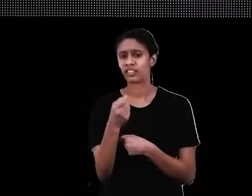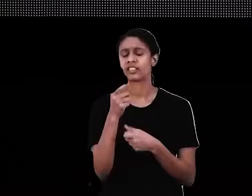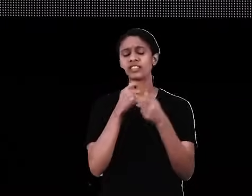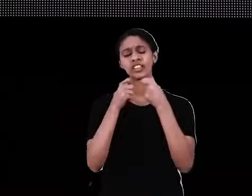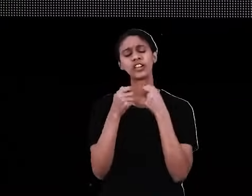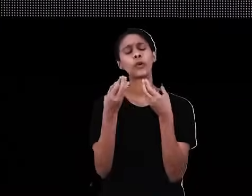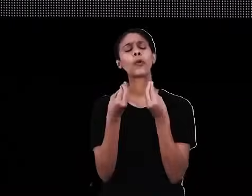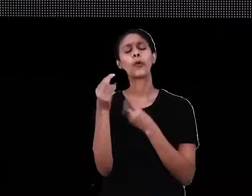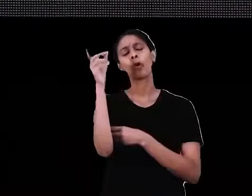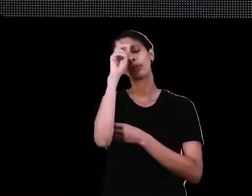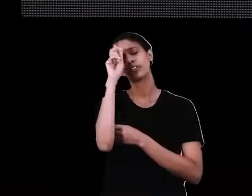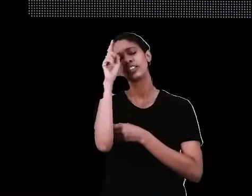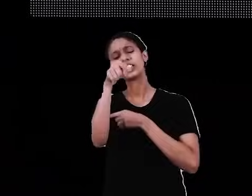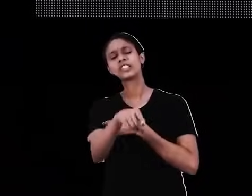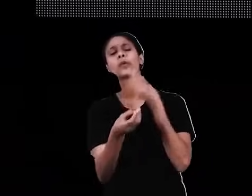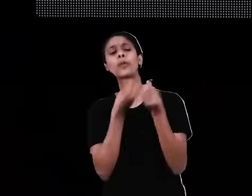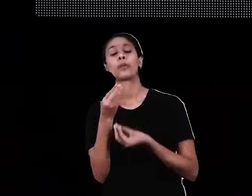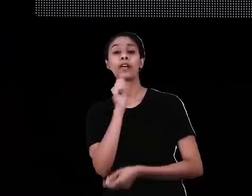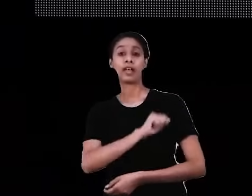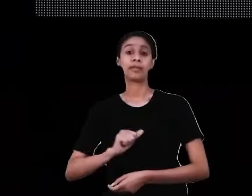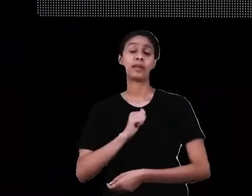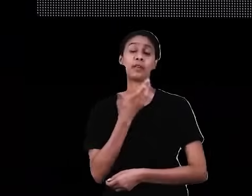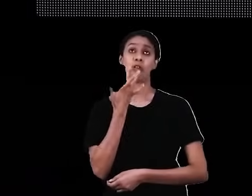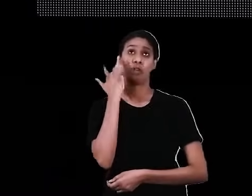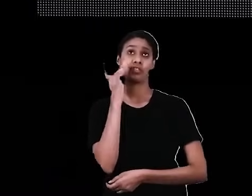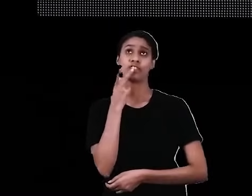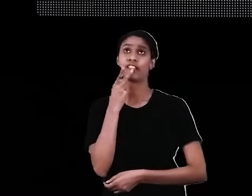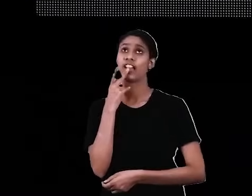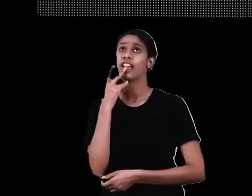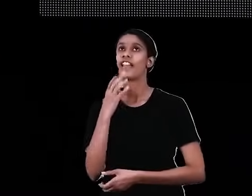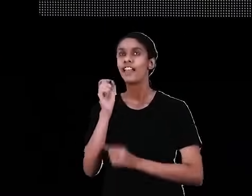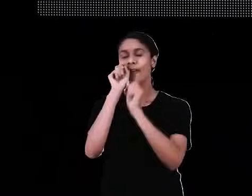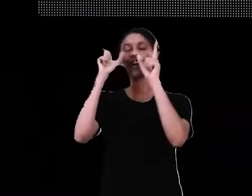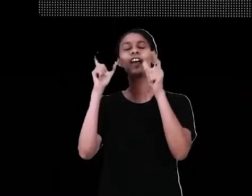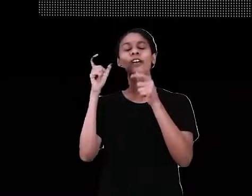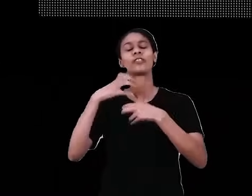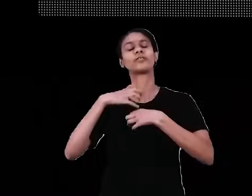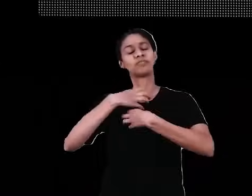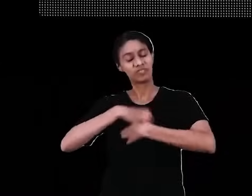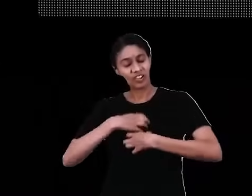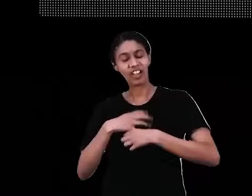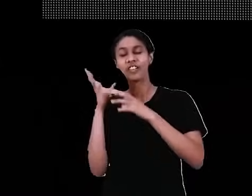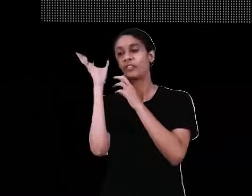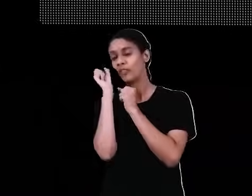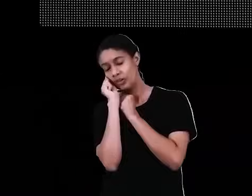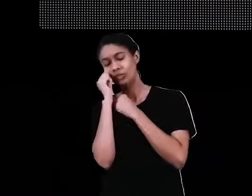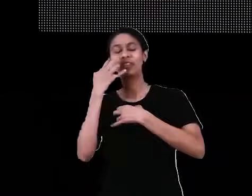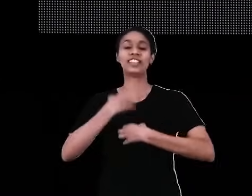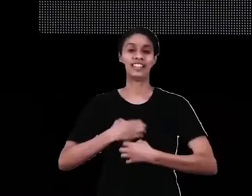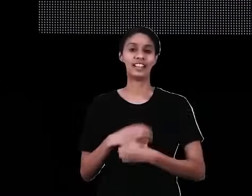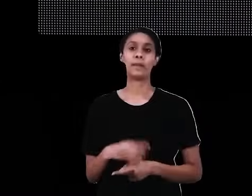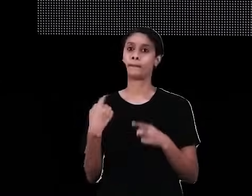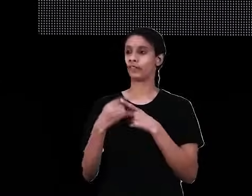sua rotina, seu dia a dia? Eu acho que a Abigail ia dizer assim, rapaz, eu acordo, passo raiva, vou dormir, passo raiva. Porque a pessoa casada com um camarada